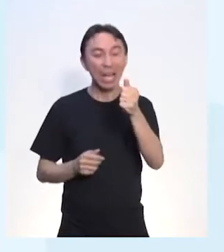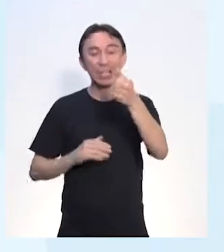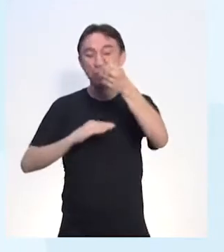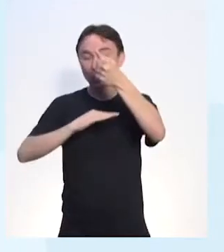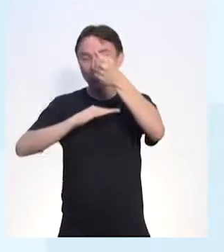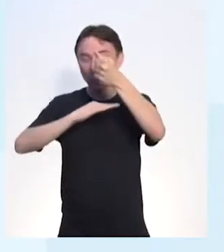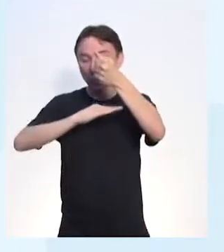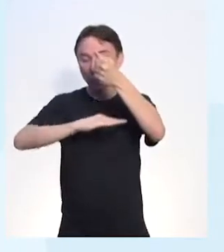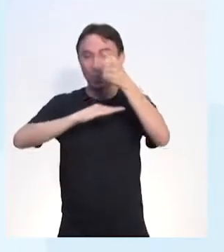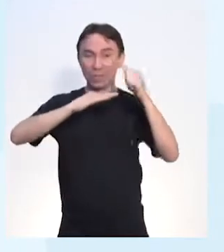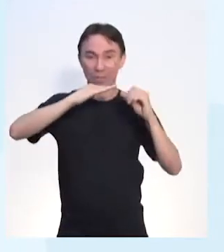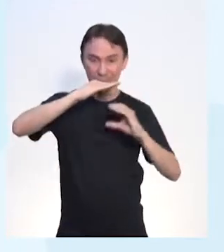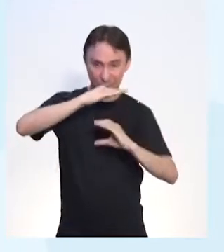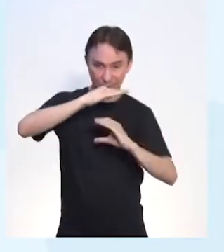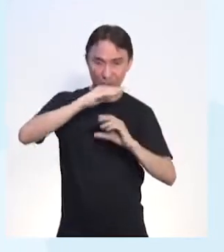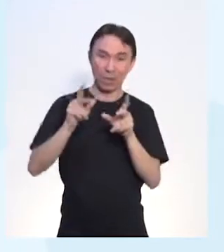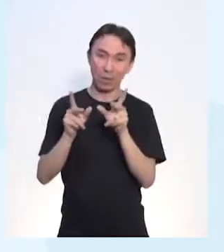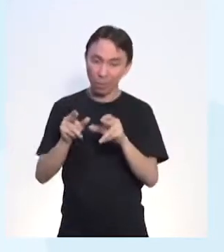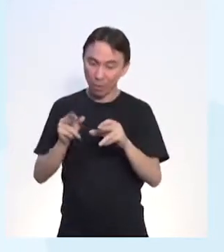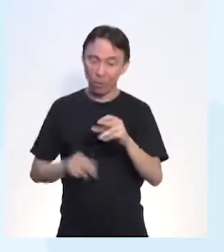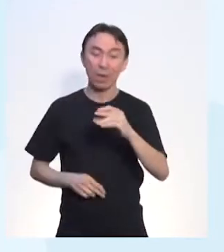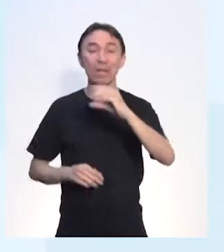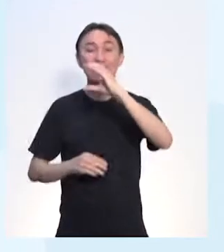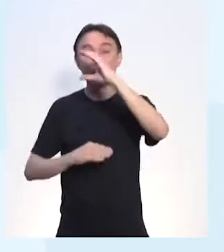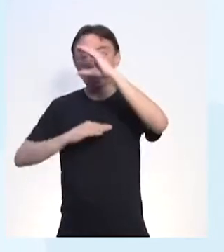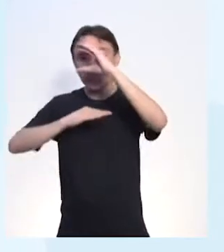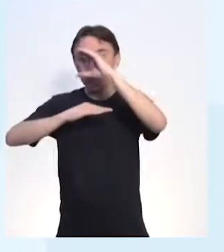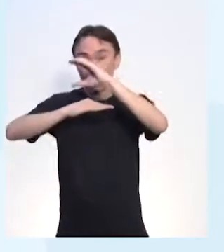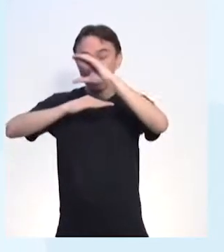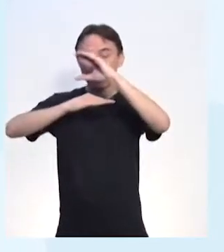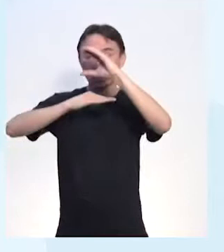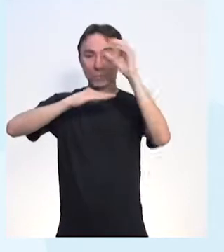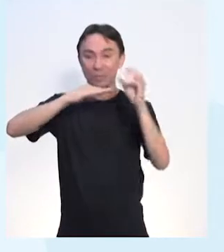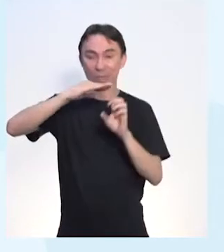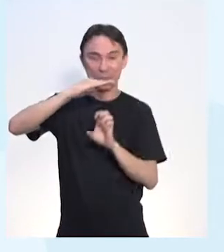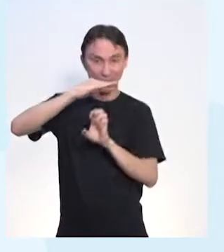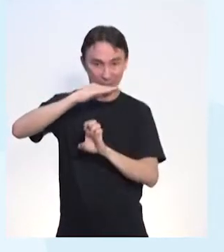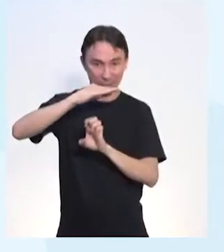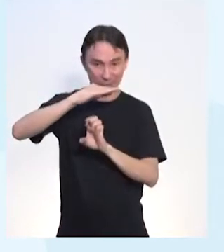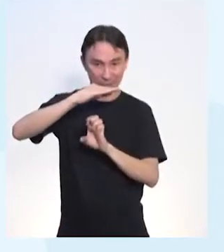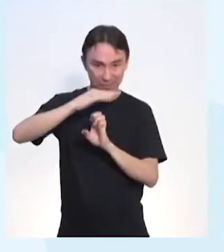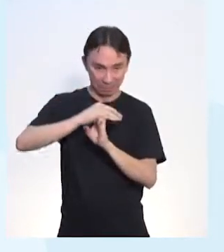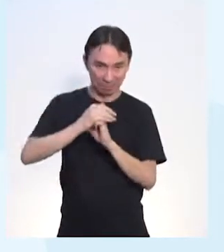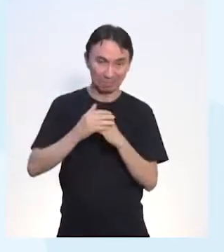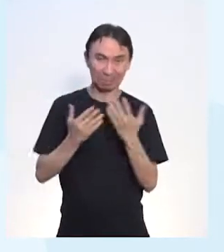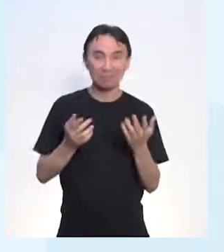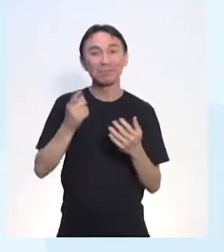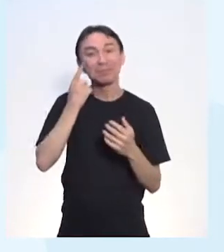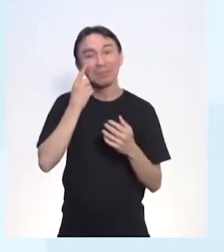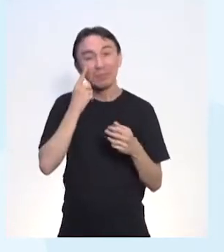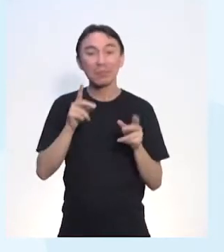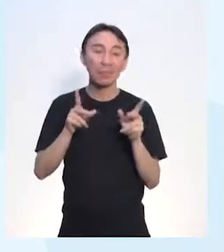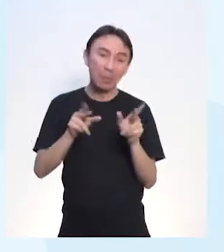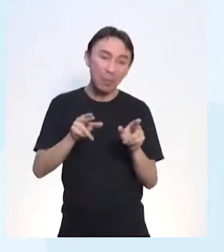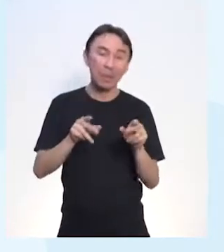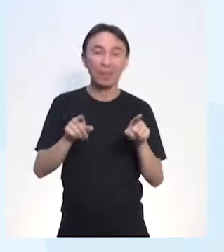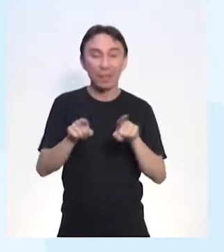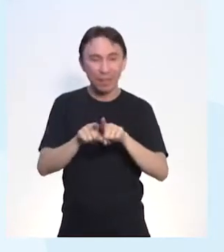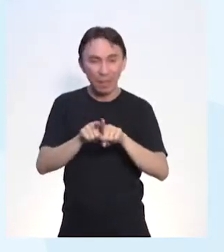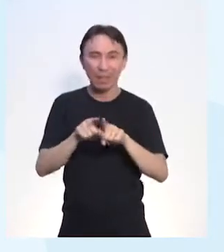é igual a C sobre N. E vou pensar da mesma forma. Vou pegar os denominadores e